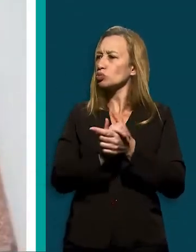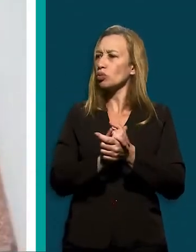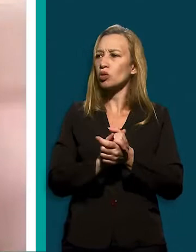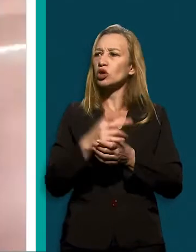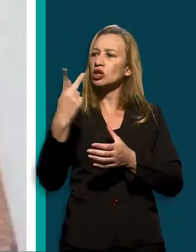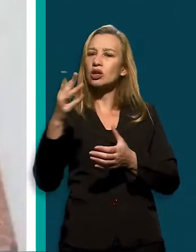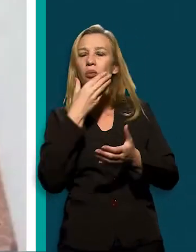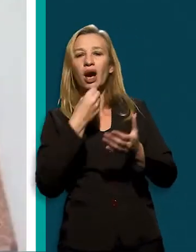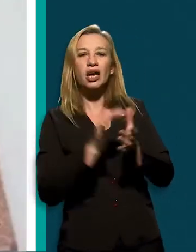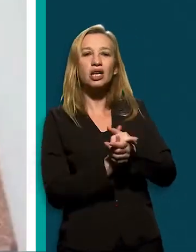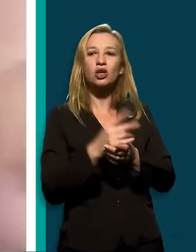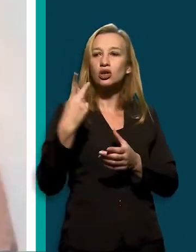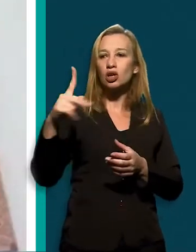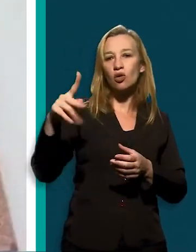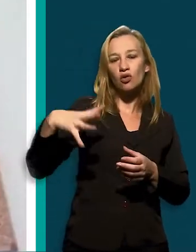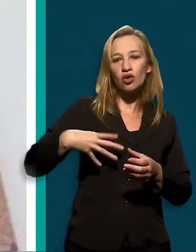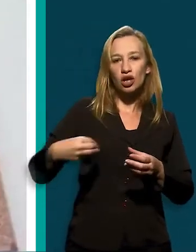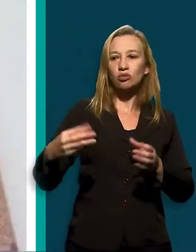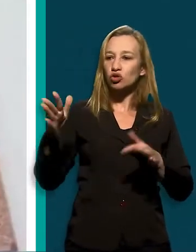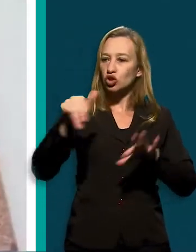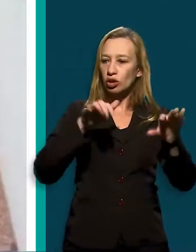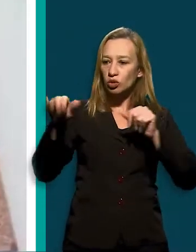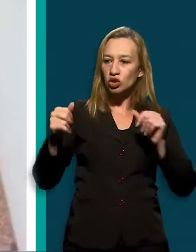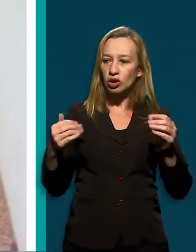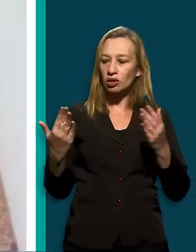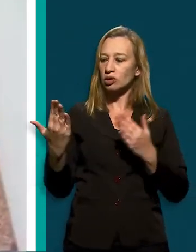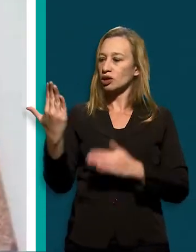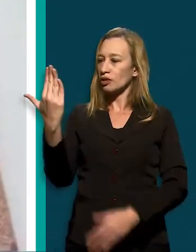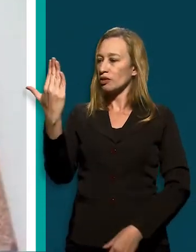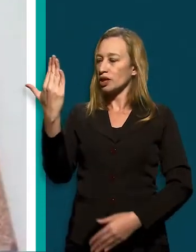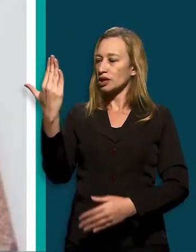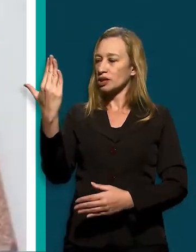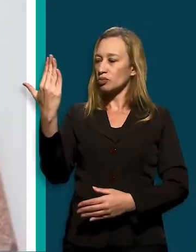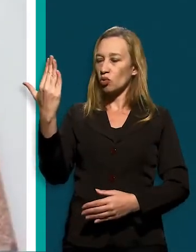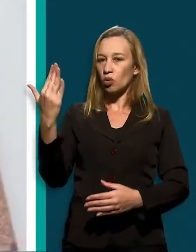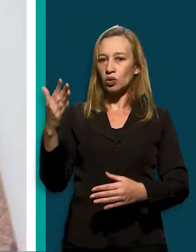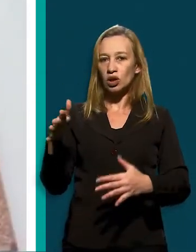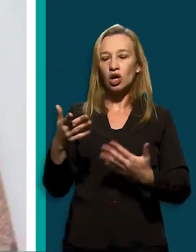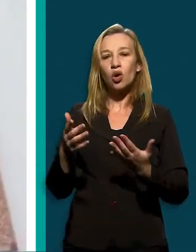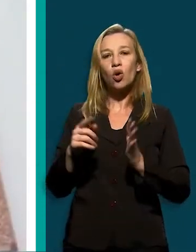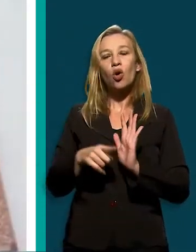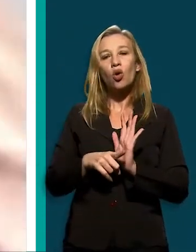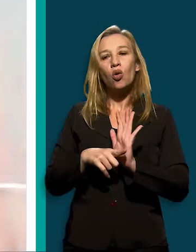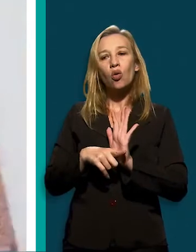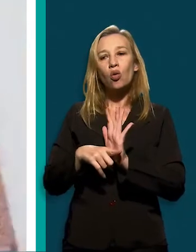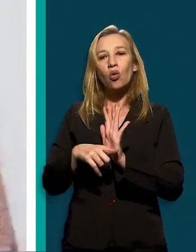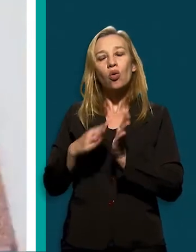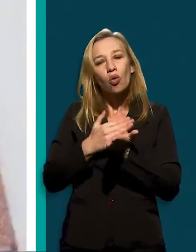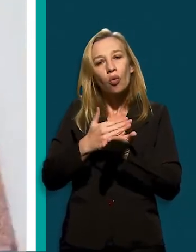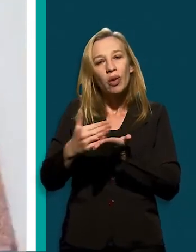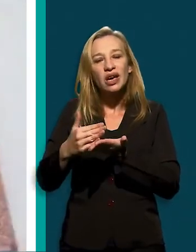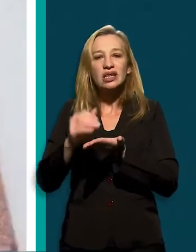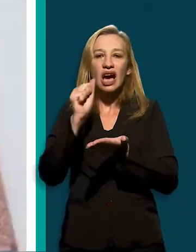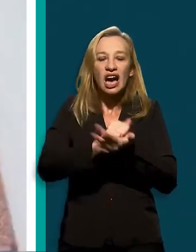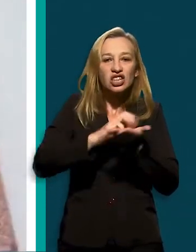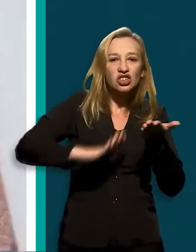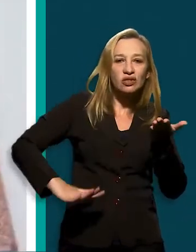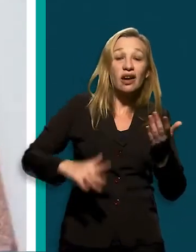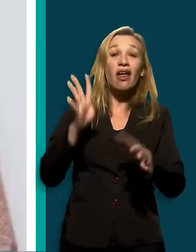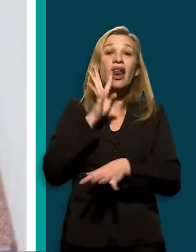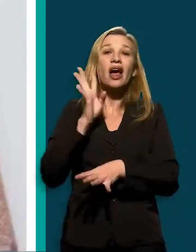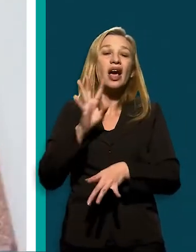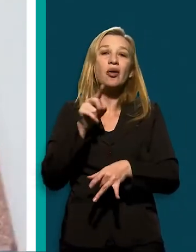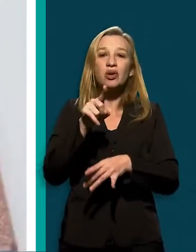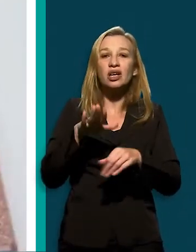esposa, ou chama seu marido, chama seu filho. Agora, fica um de frente para o outro. E aí eu começo a interagi-los e